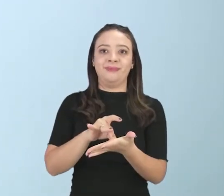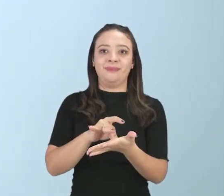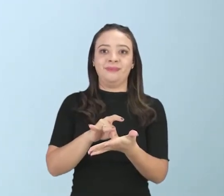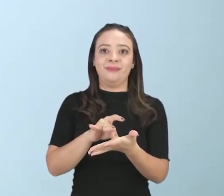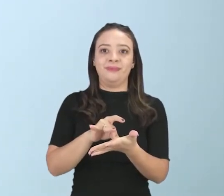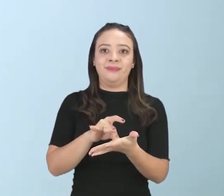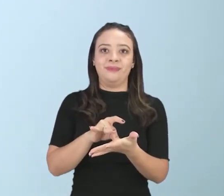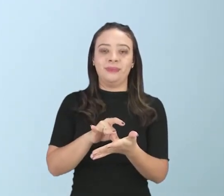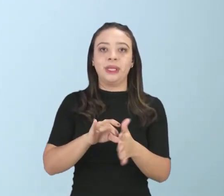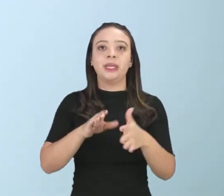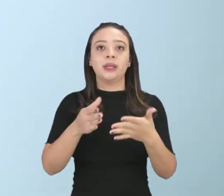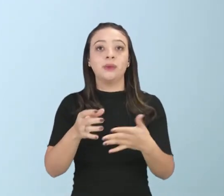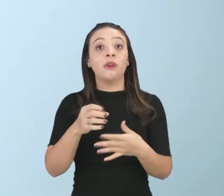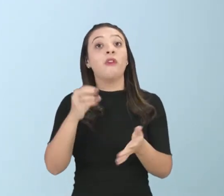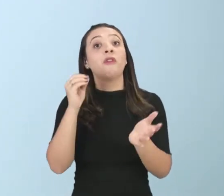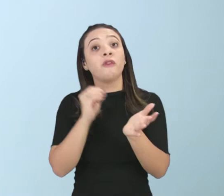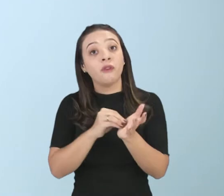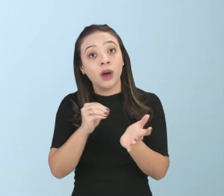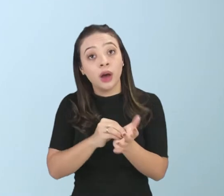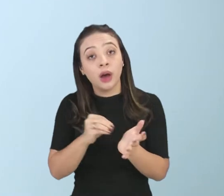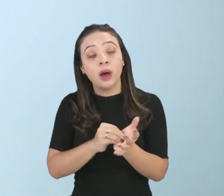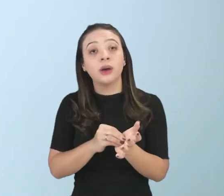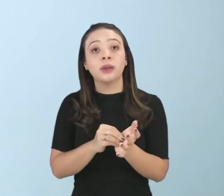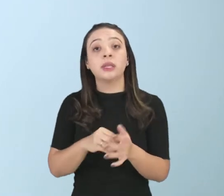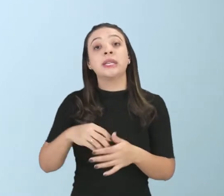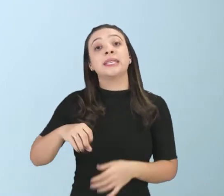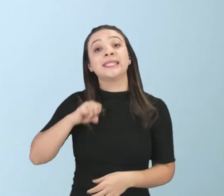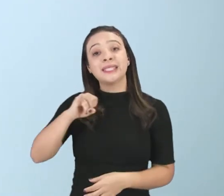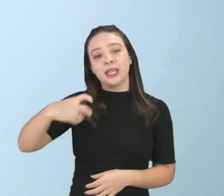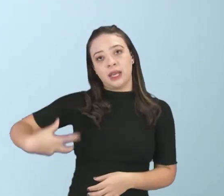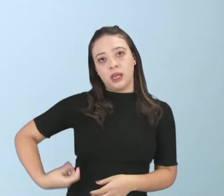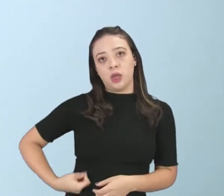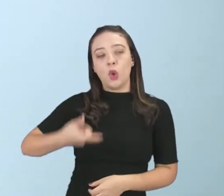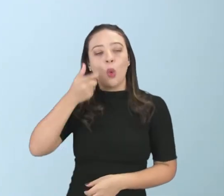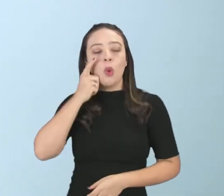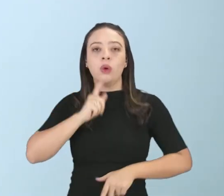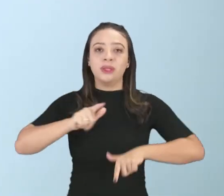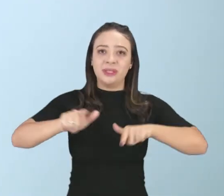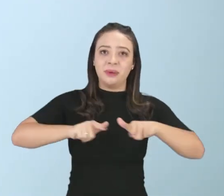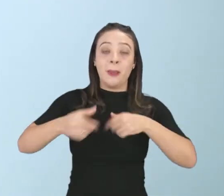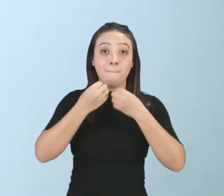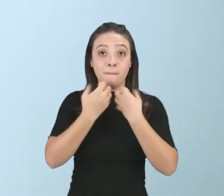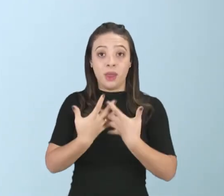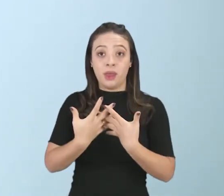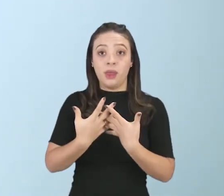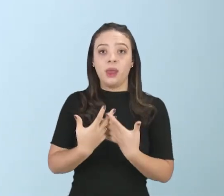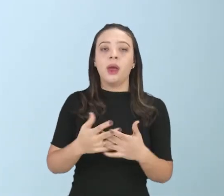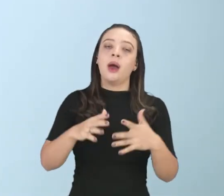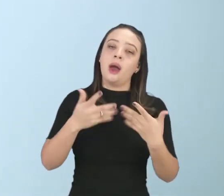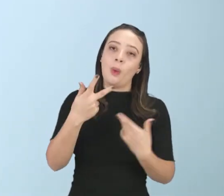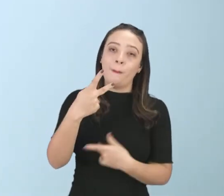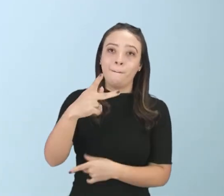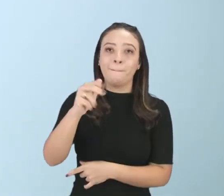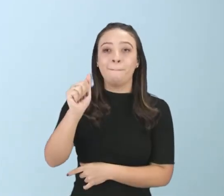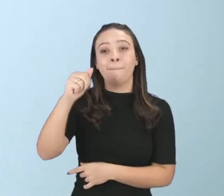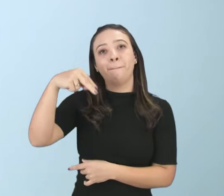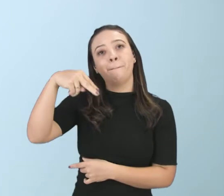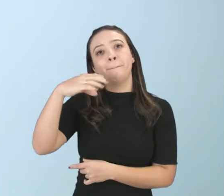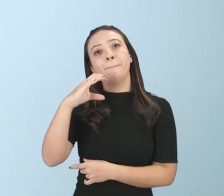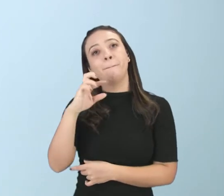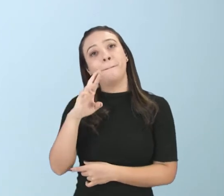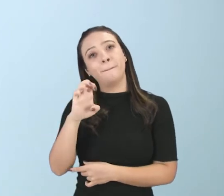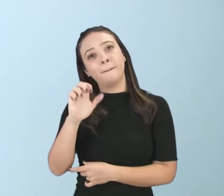essa deficiência no funcionamento da insulina, o pâncreas começa a produzir mais insulina, e não reduz os